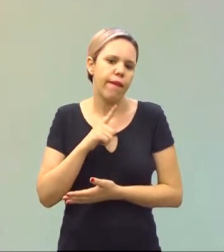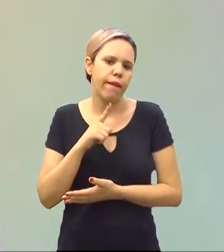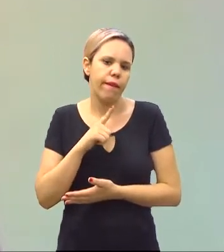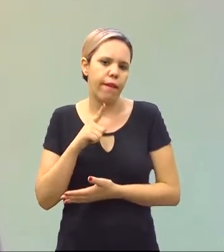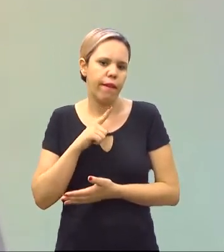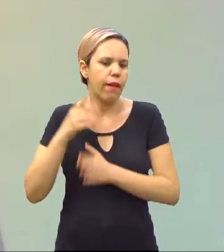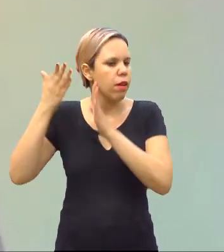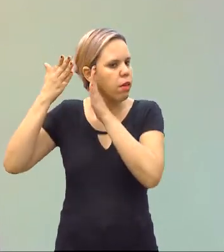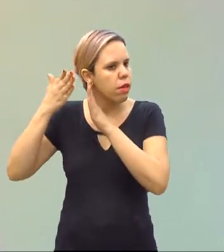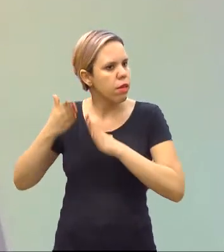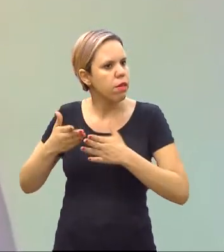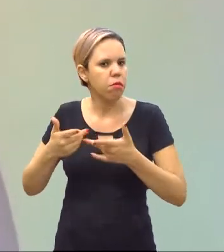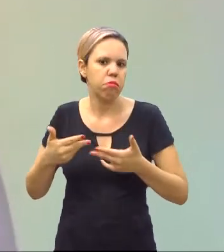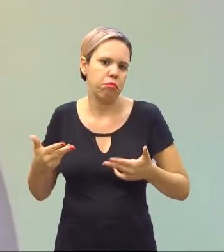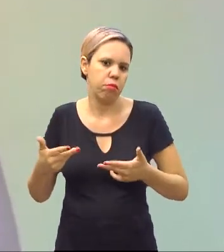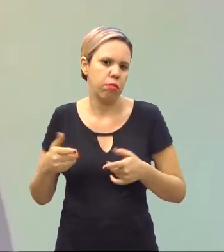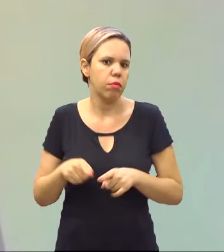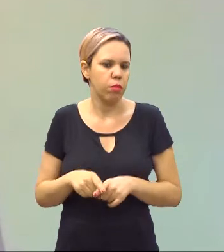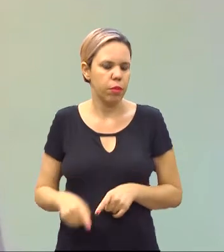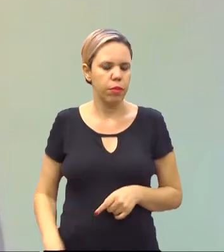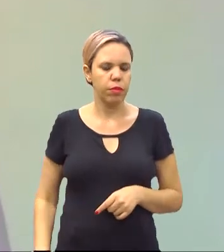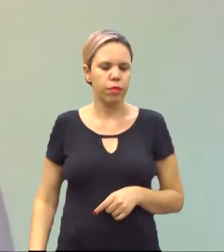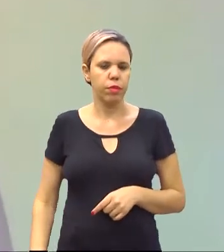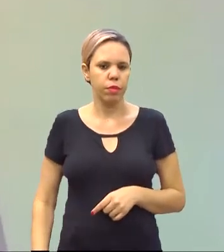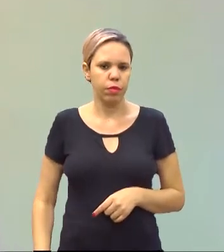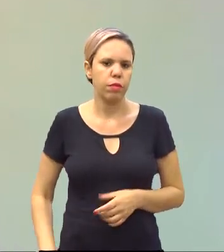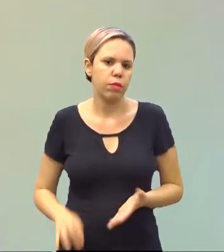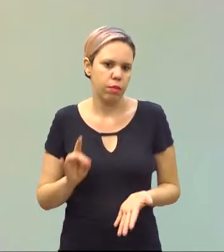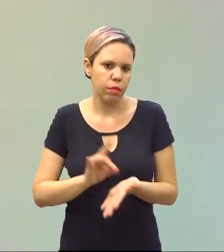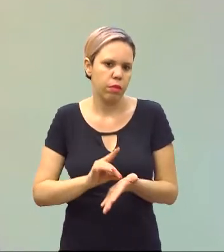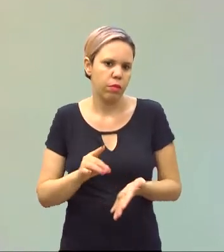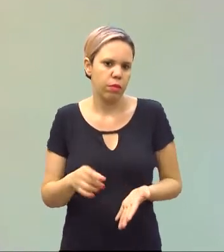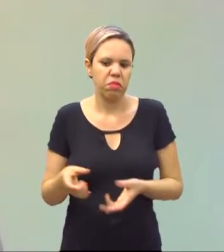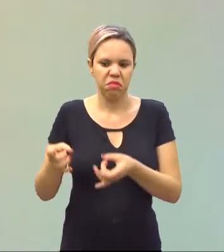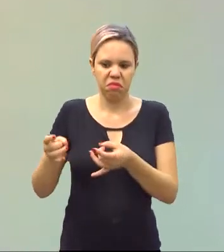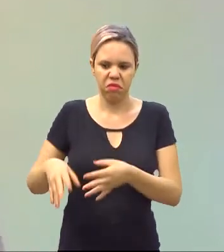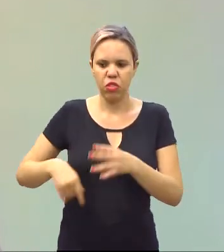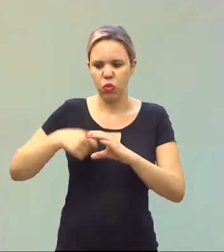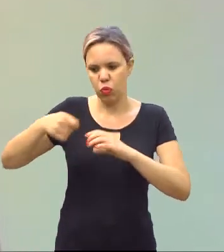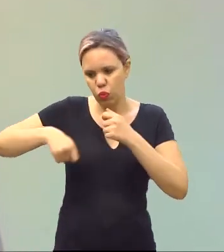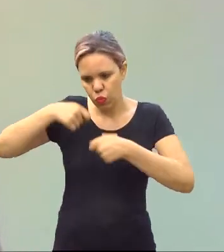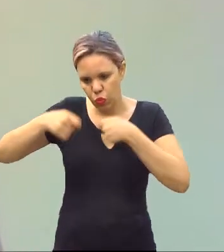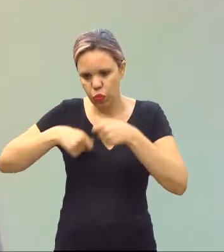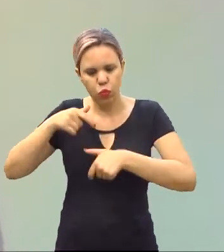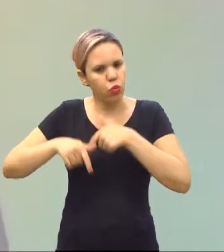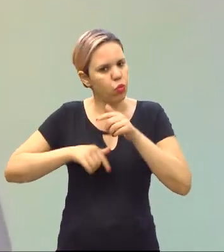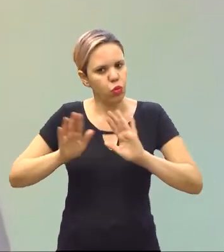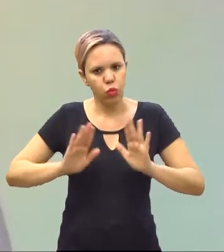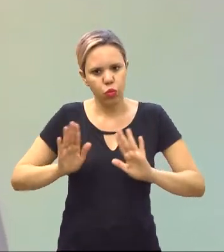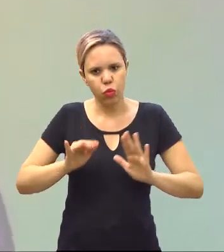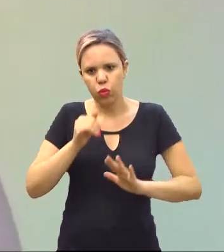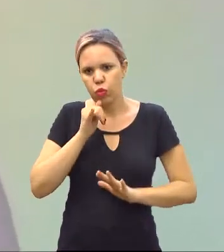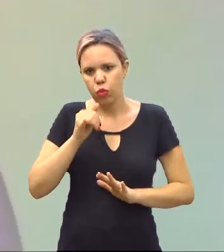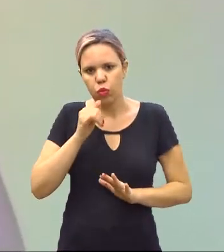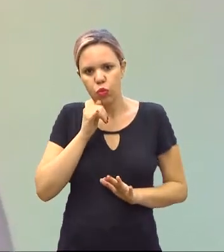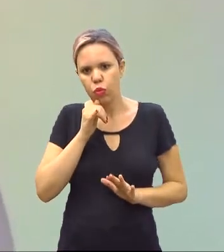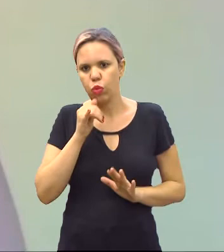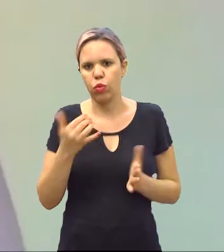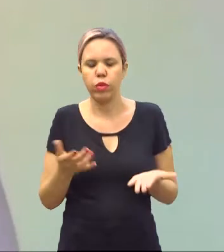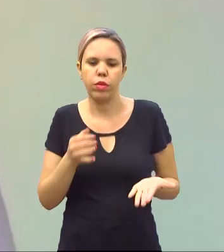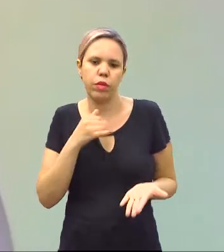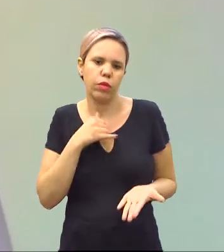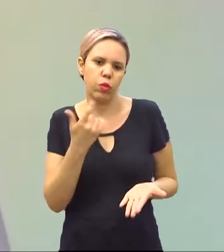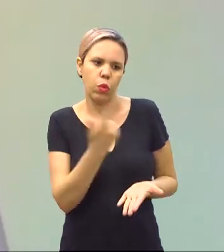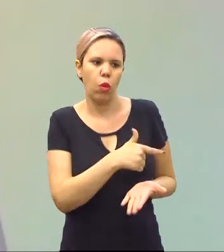temos salões de cabeleireiro. Então, realmente é resto de comida. A gente não trabalha, por exemplo, com lodo de estação